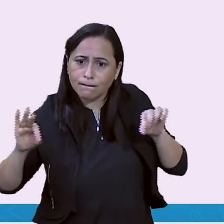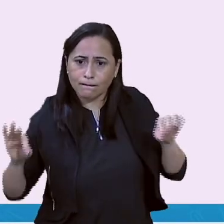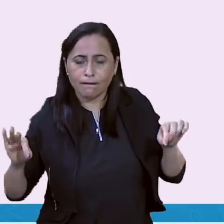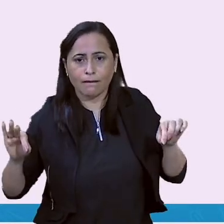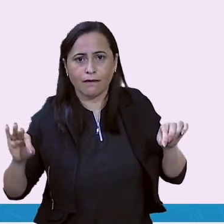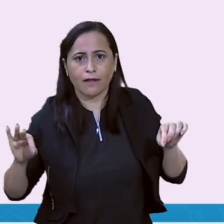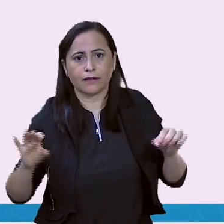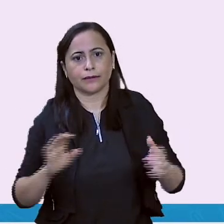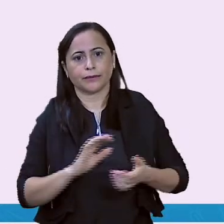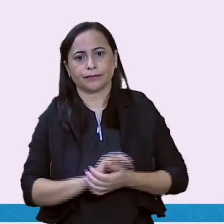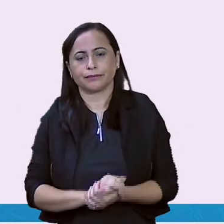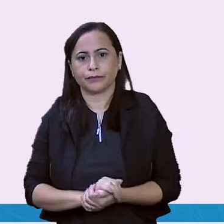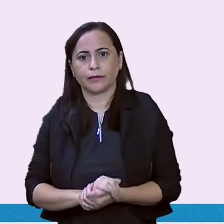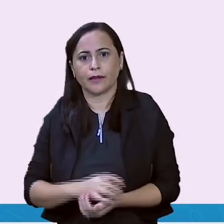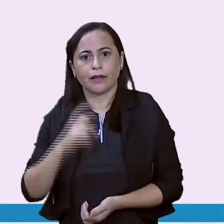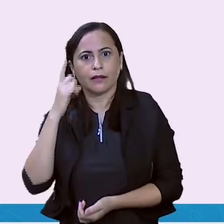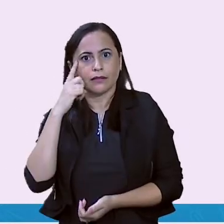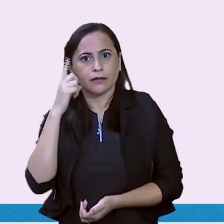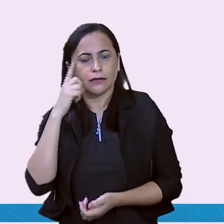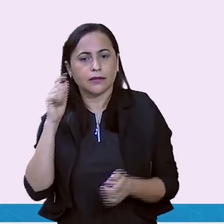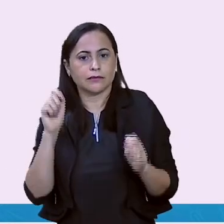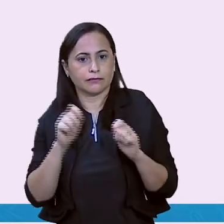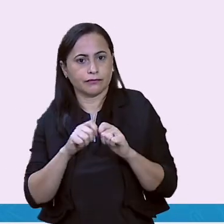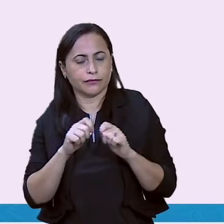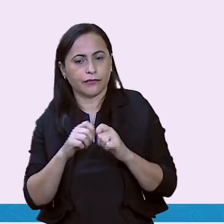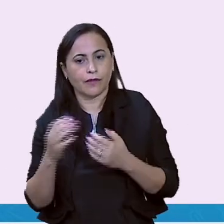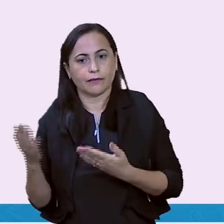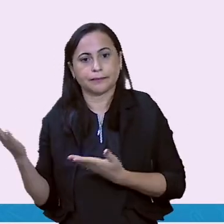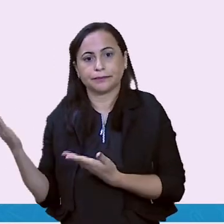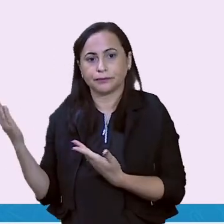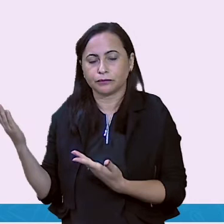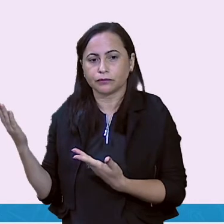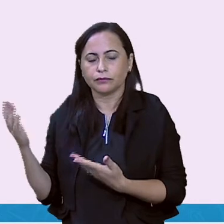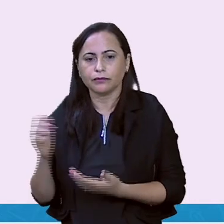A. Só de eu olhar assim, de olhar, o